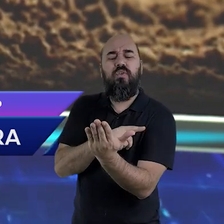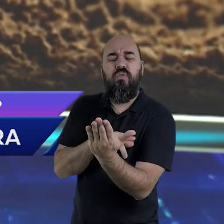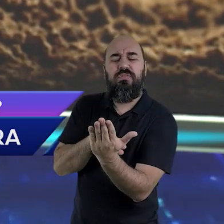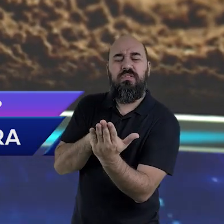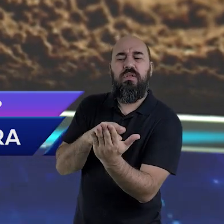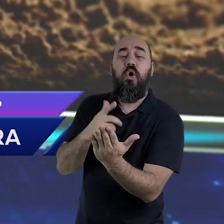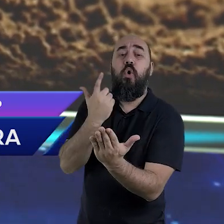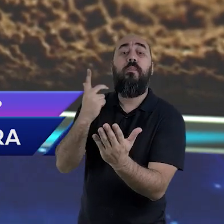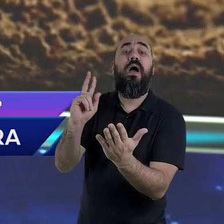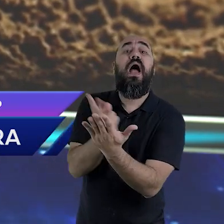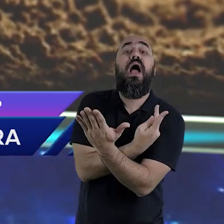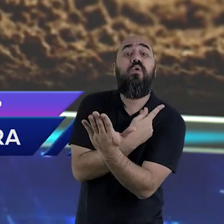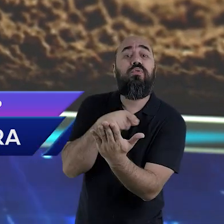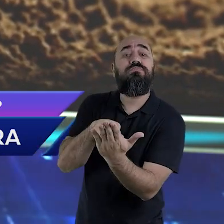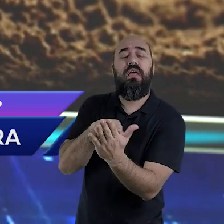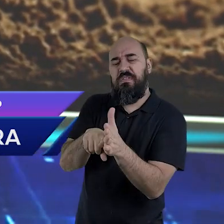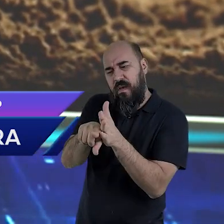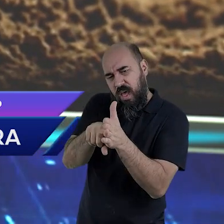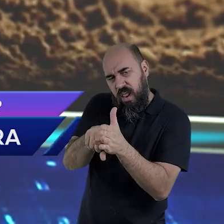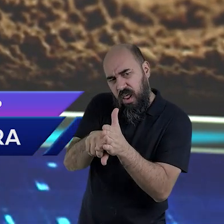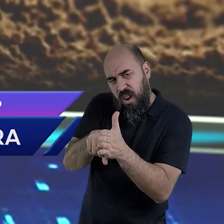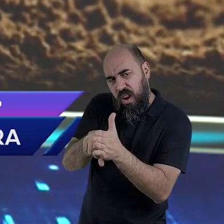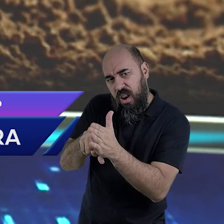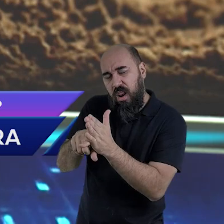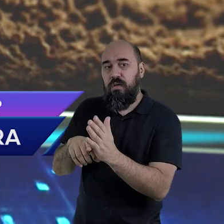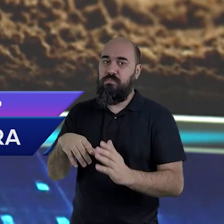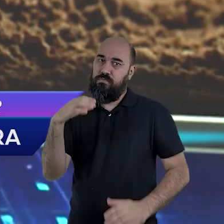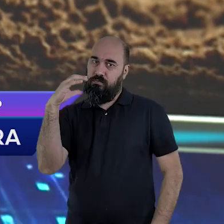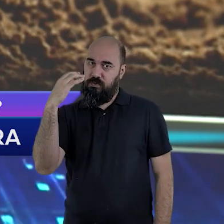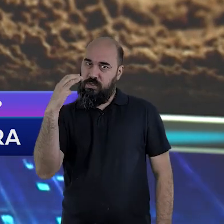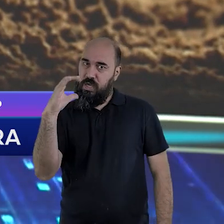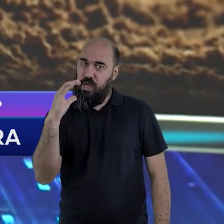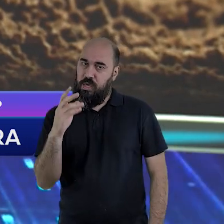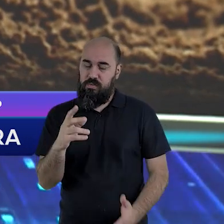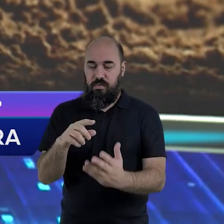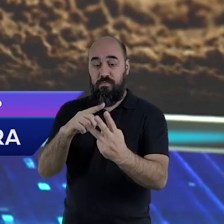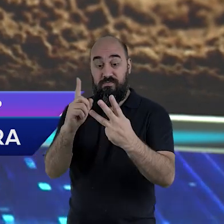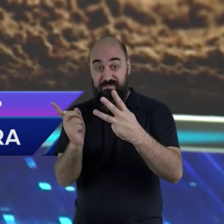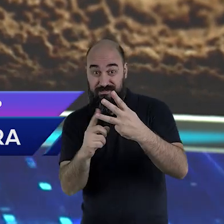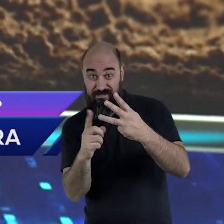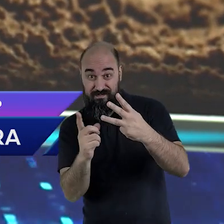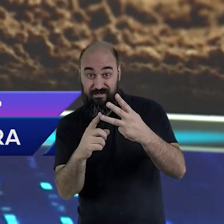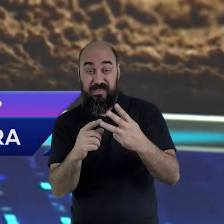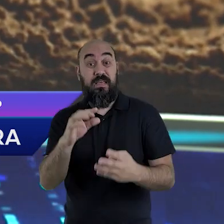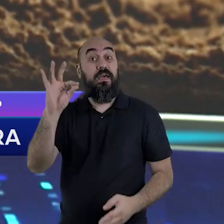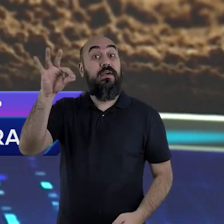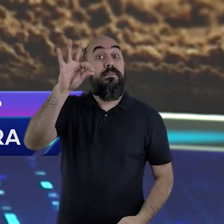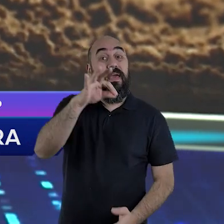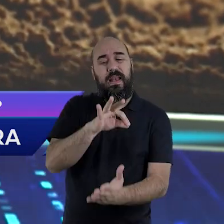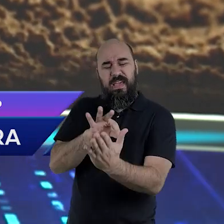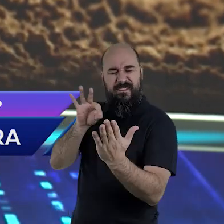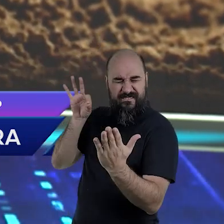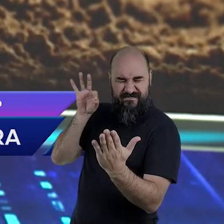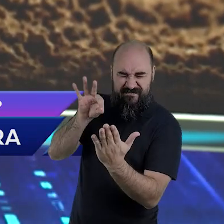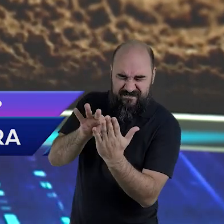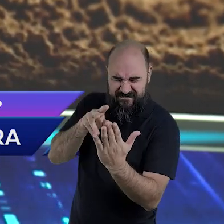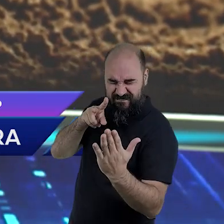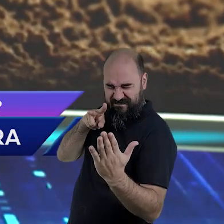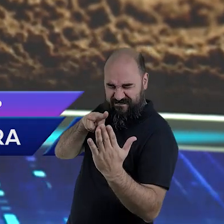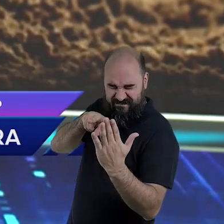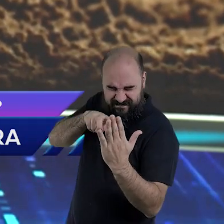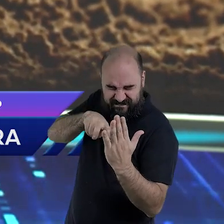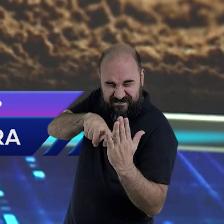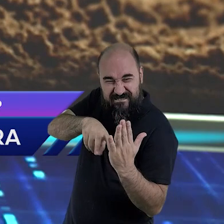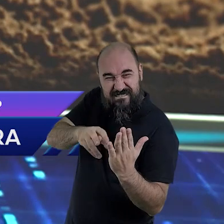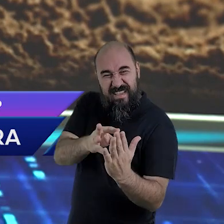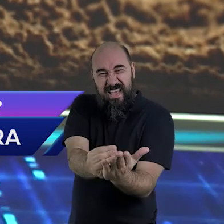como a abelha, para gerar manutenção de vida. Você é que decide hoje de que maneira,